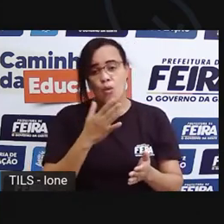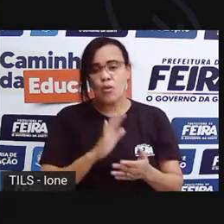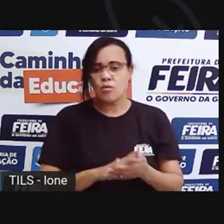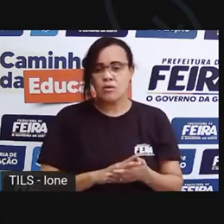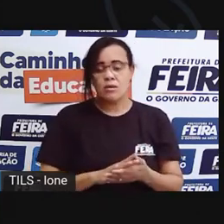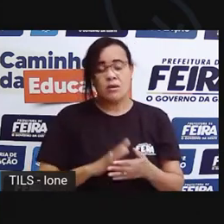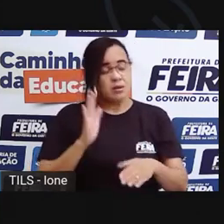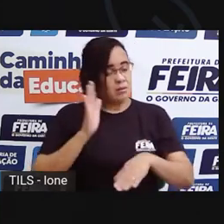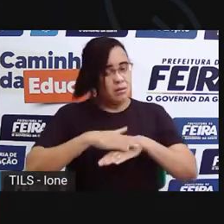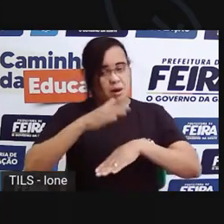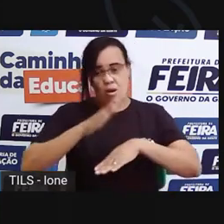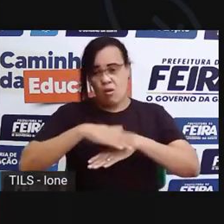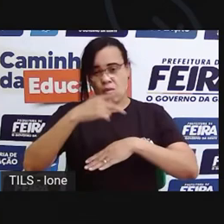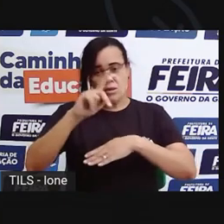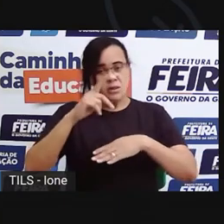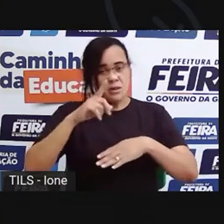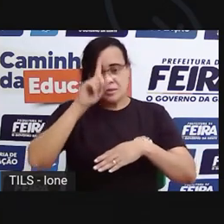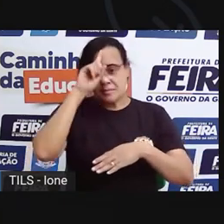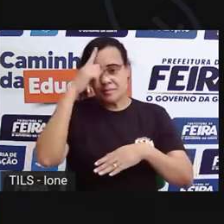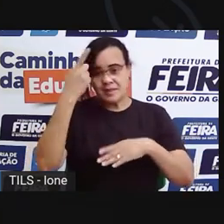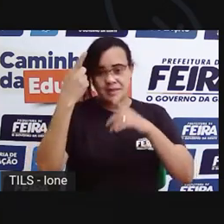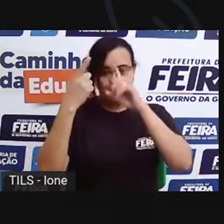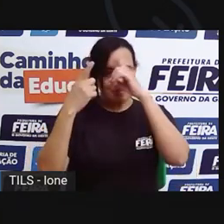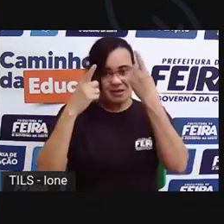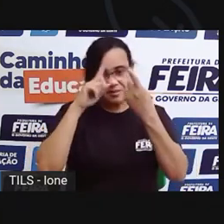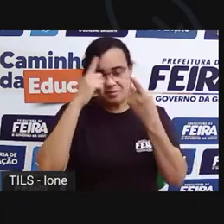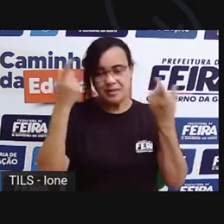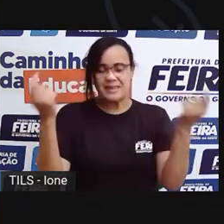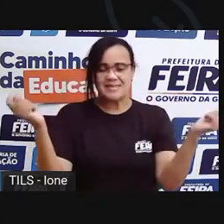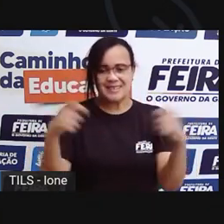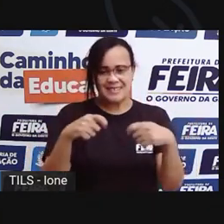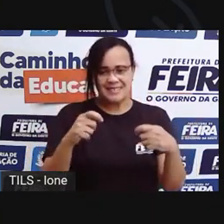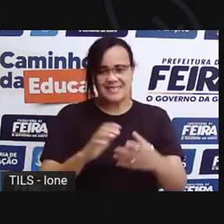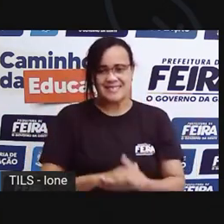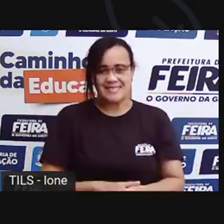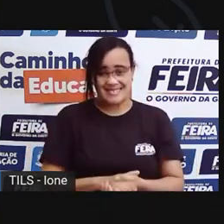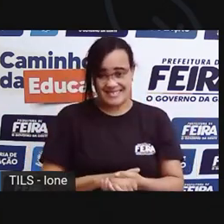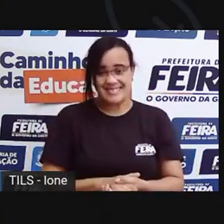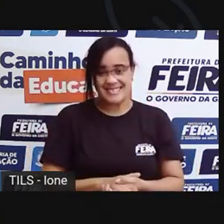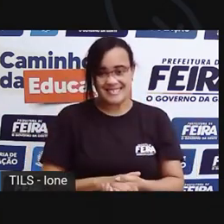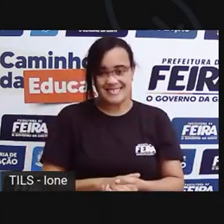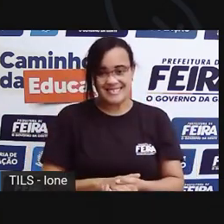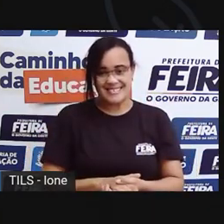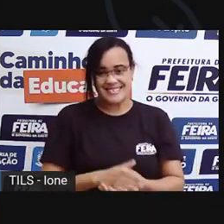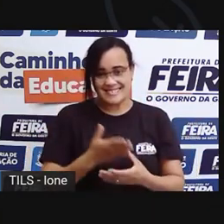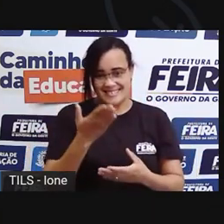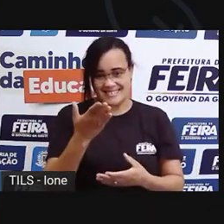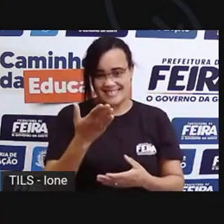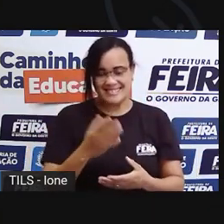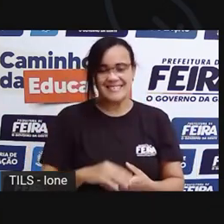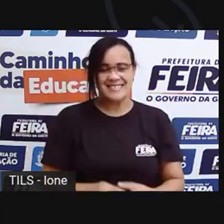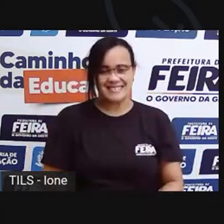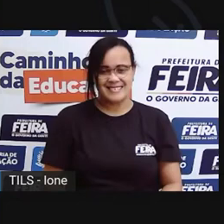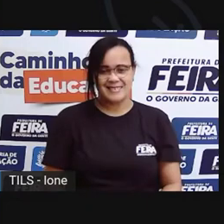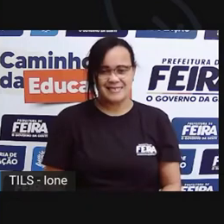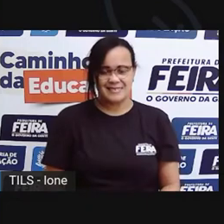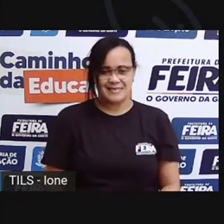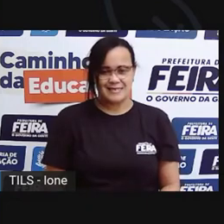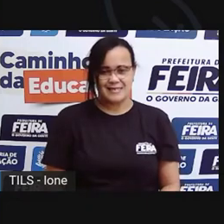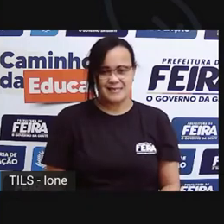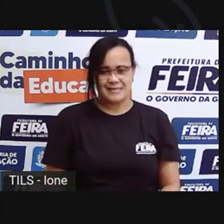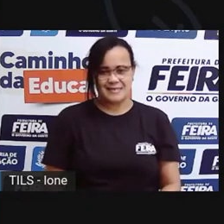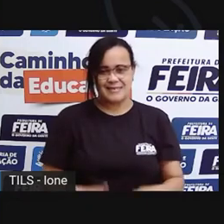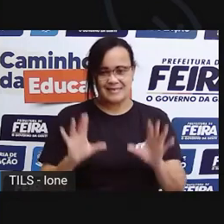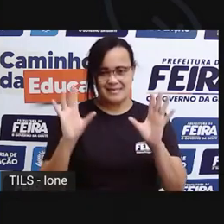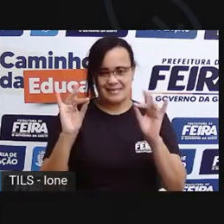certo? Antes. A prova vai unir aqui, ó, os dois para não ficarem correndo, não ficarem saindo do lugar, ó.